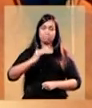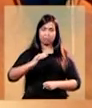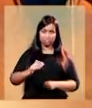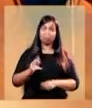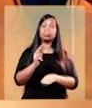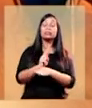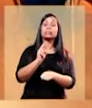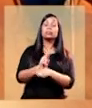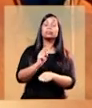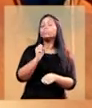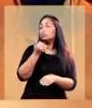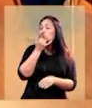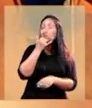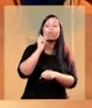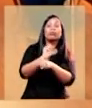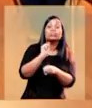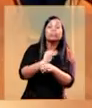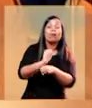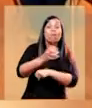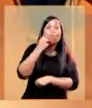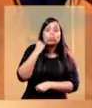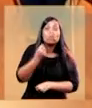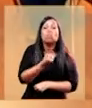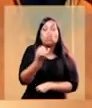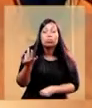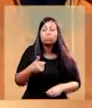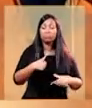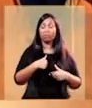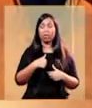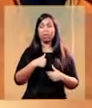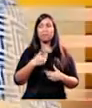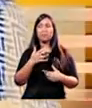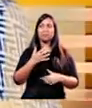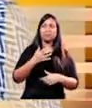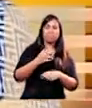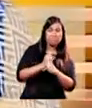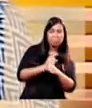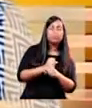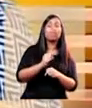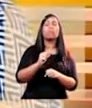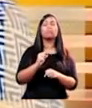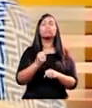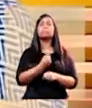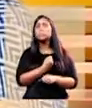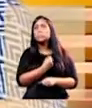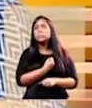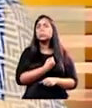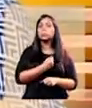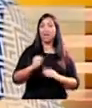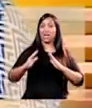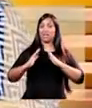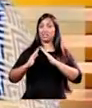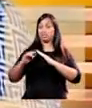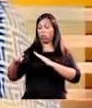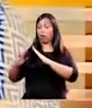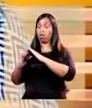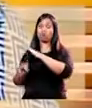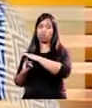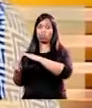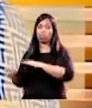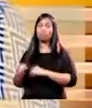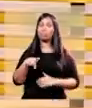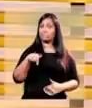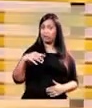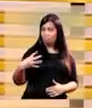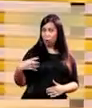crianças aguardam a adoção? O número eu tenho referente às crianças que estão em acolhimento